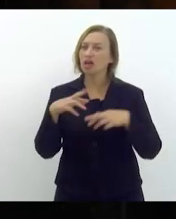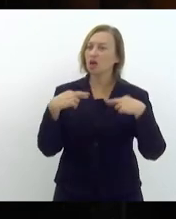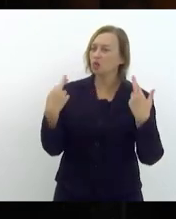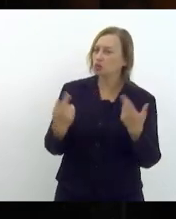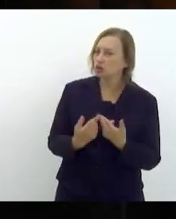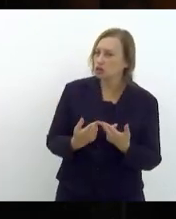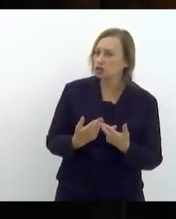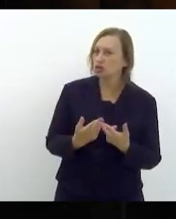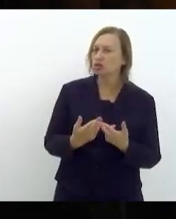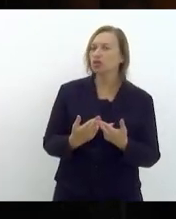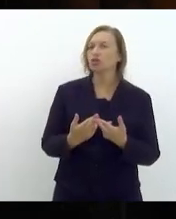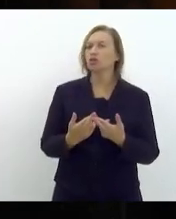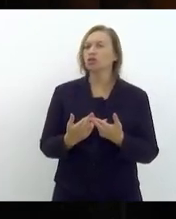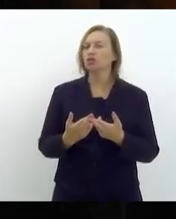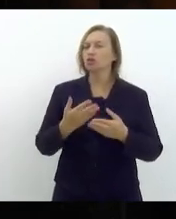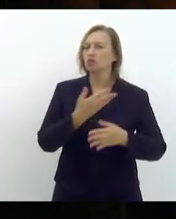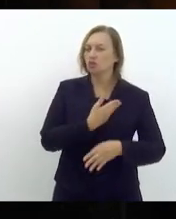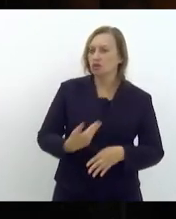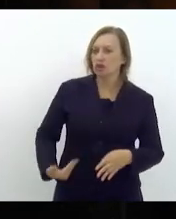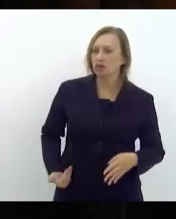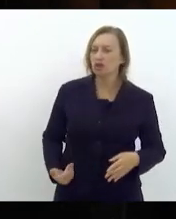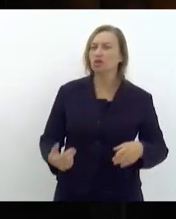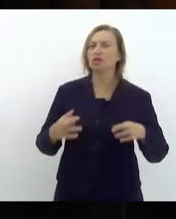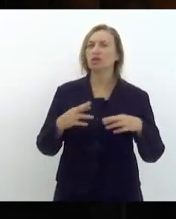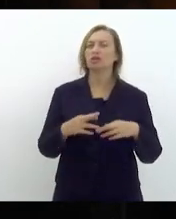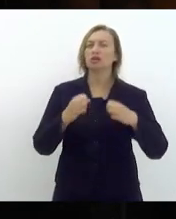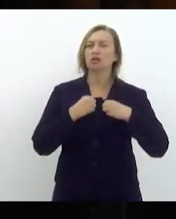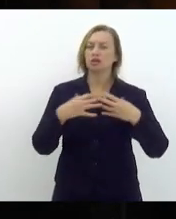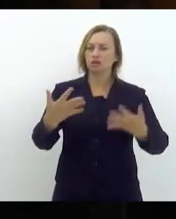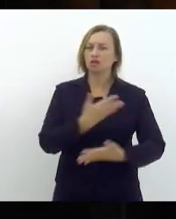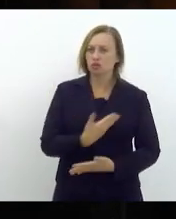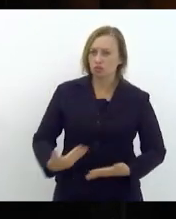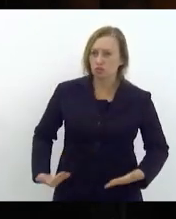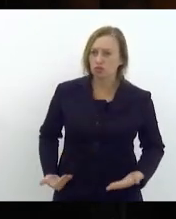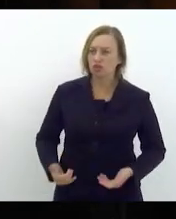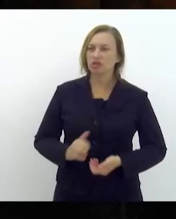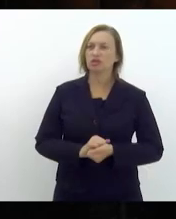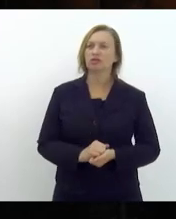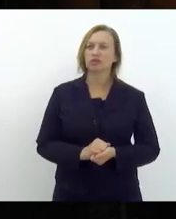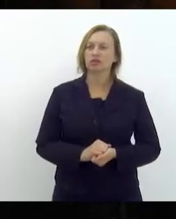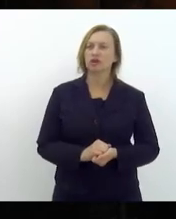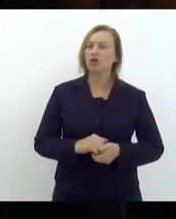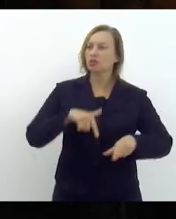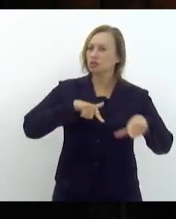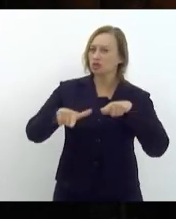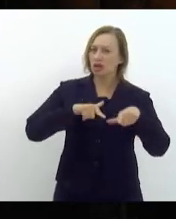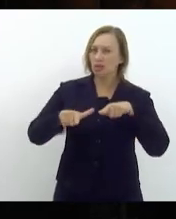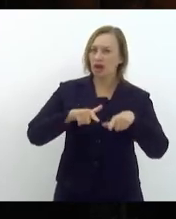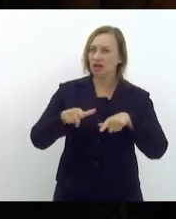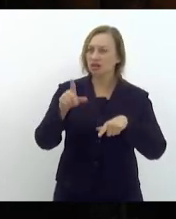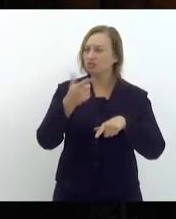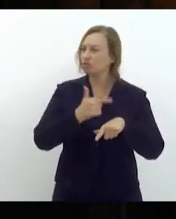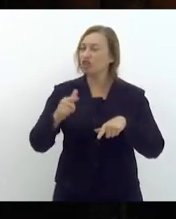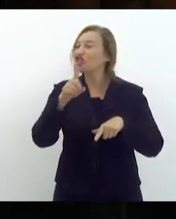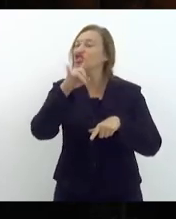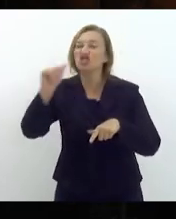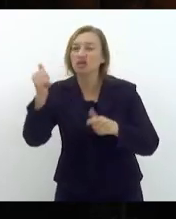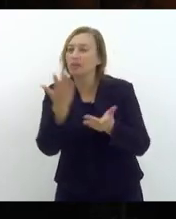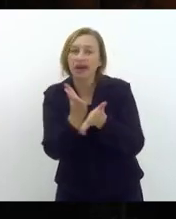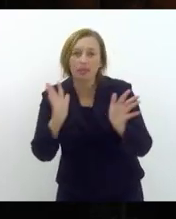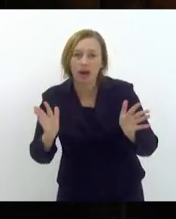com autoridades e audiências públicas é um trabalho sem dada para acabar